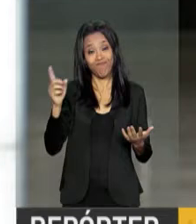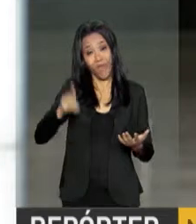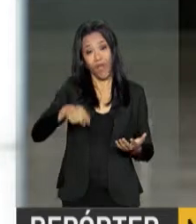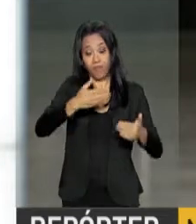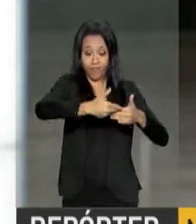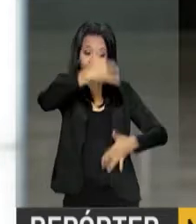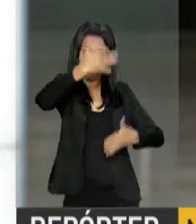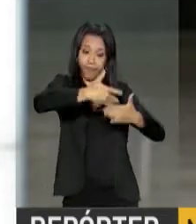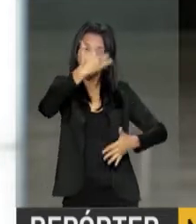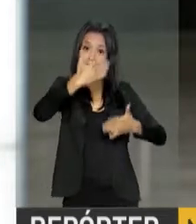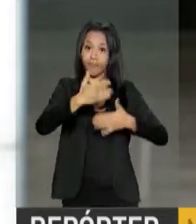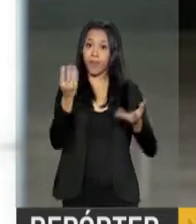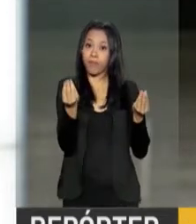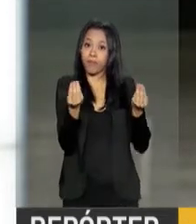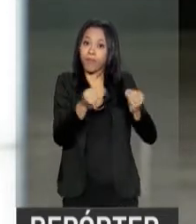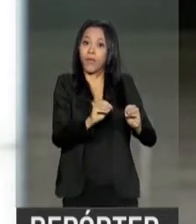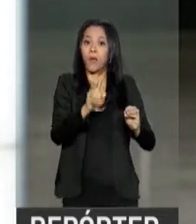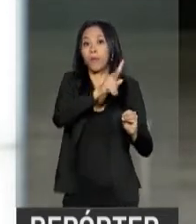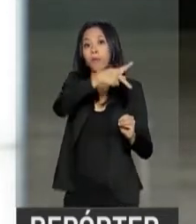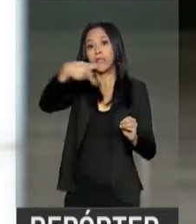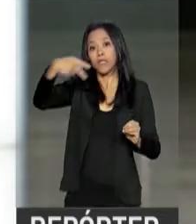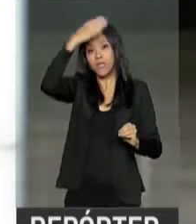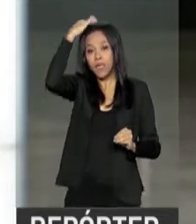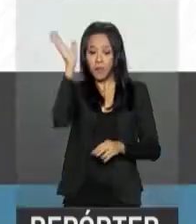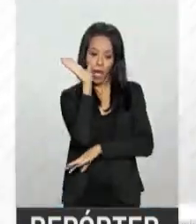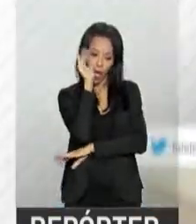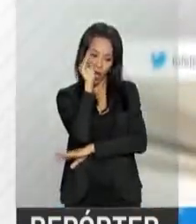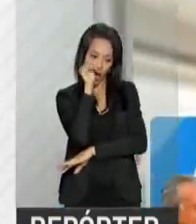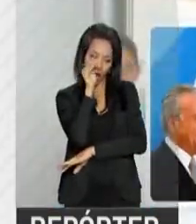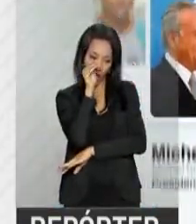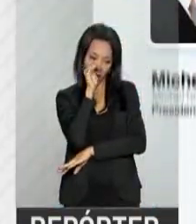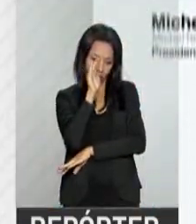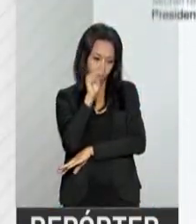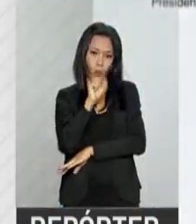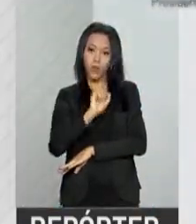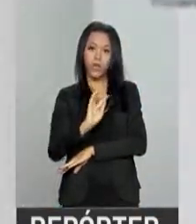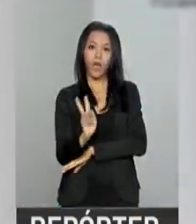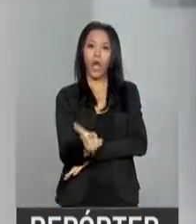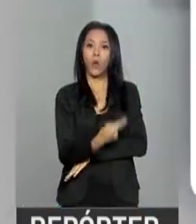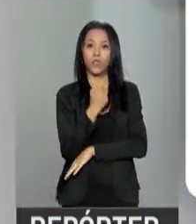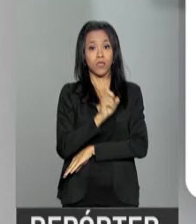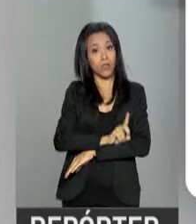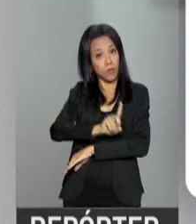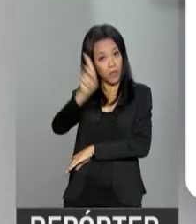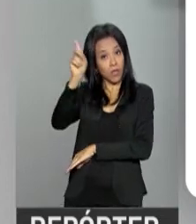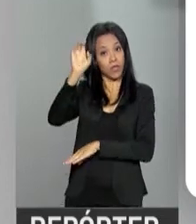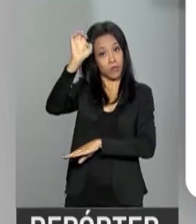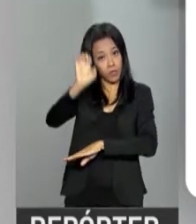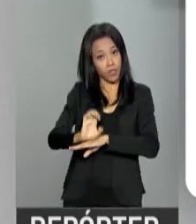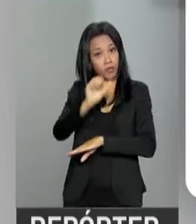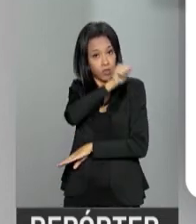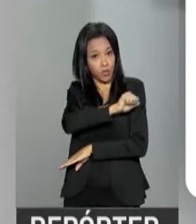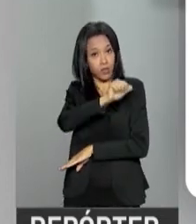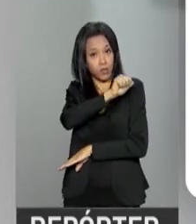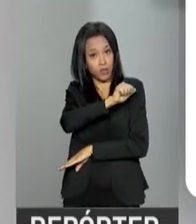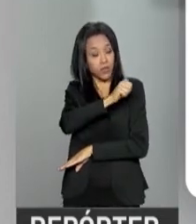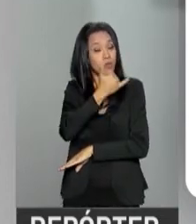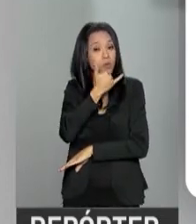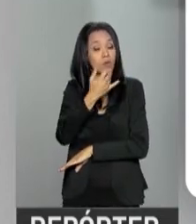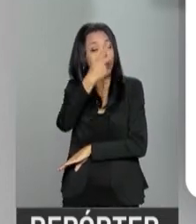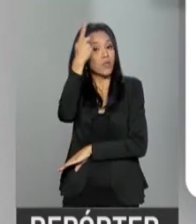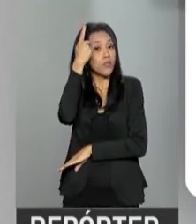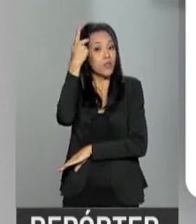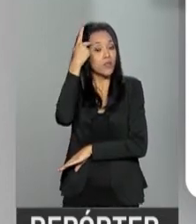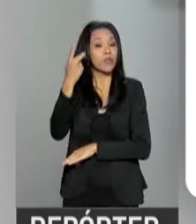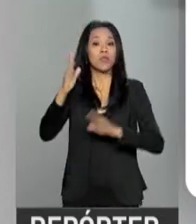social presidente michel temer disse que está acompanhando com muita apreensão as consequência desse as consequências deste desabamento